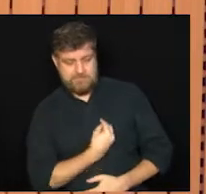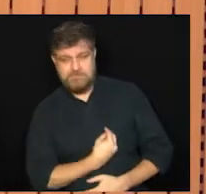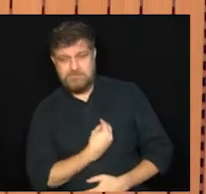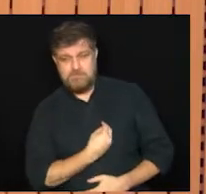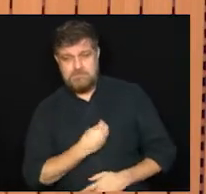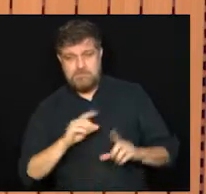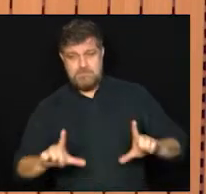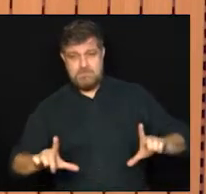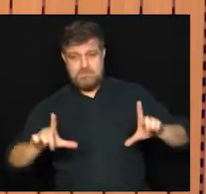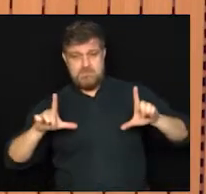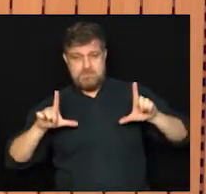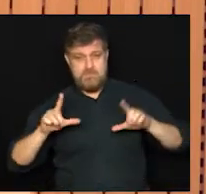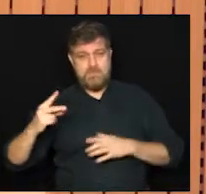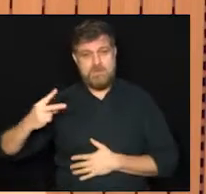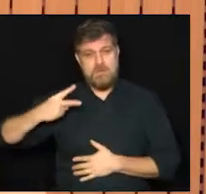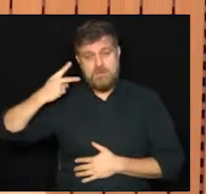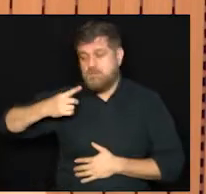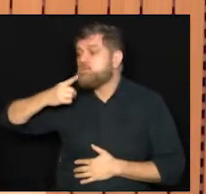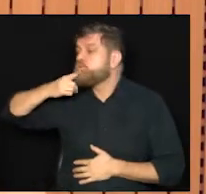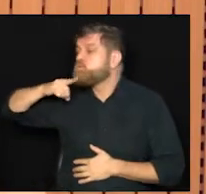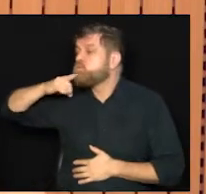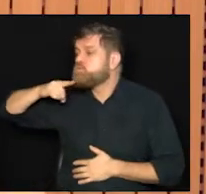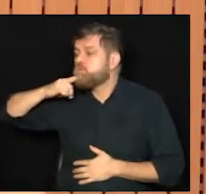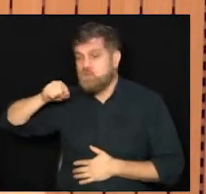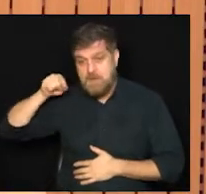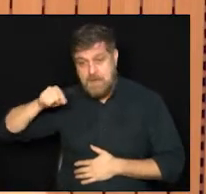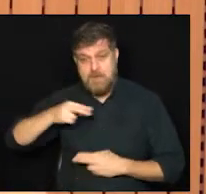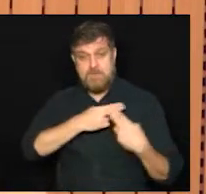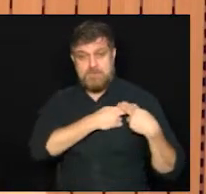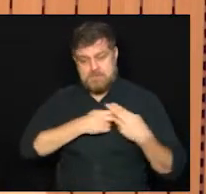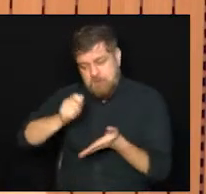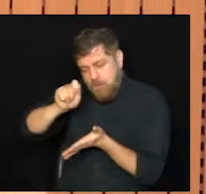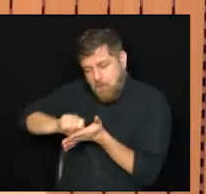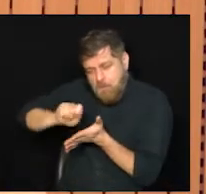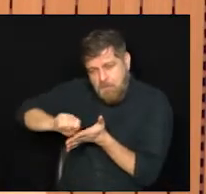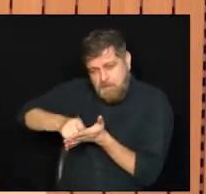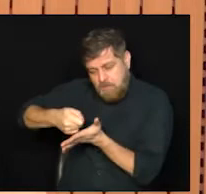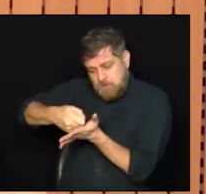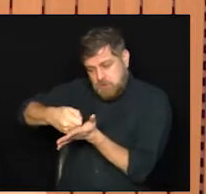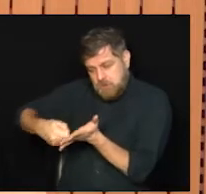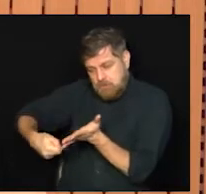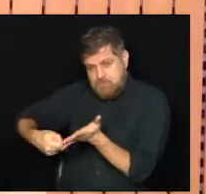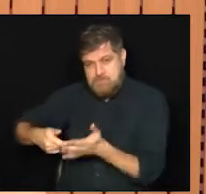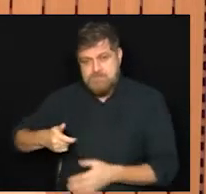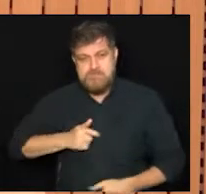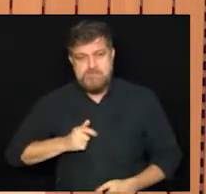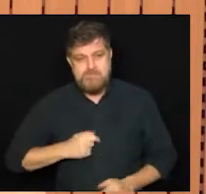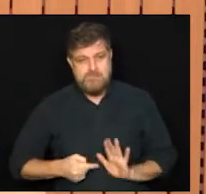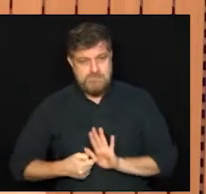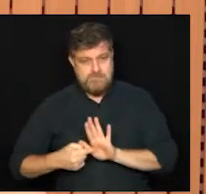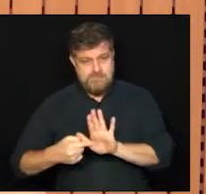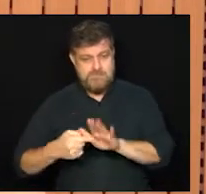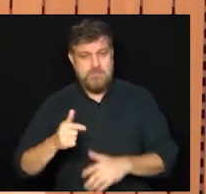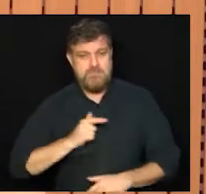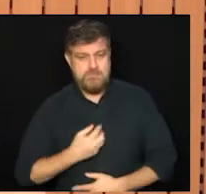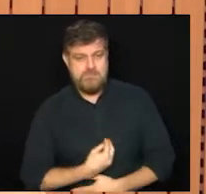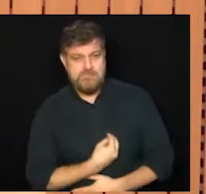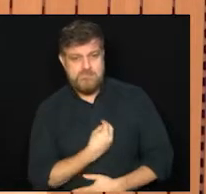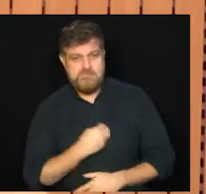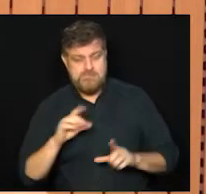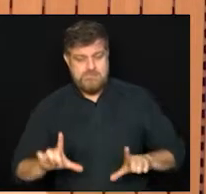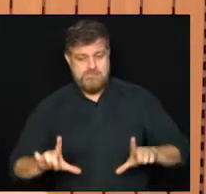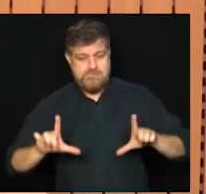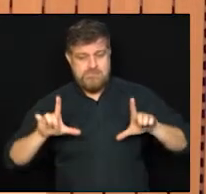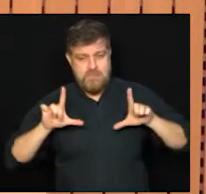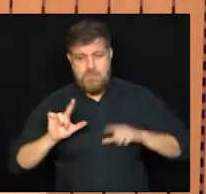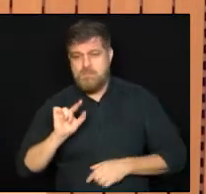reunião, o vereador Eduardo Magoga, que é o relator da comissão, e sinalizaram que já estarão entrando em